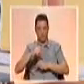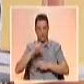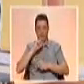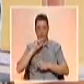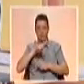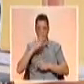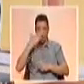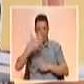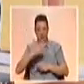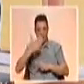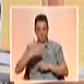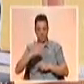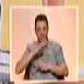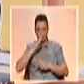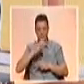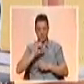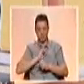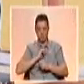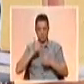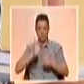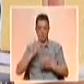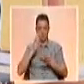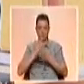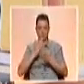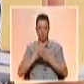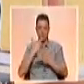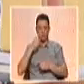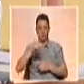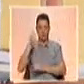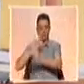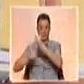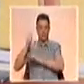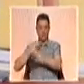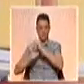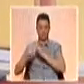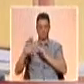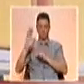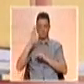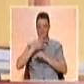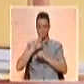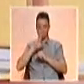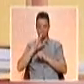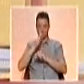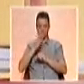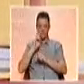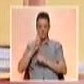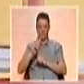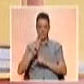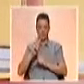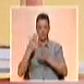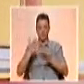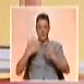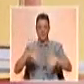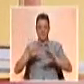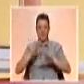menos água. Perfeitamente, e que não usamos. E essa é uma boa... Vou só voltar um bocadinho atrás, Paula, para ver se conseguimos ver os leitos de plantas. Já os vamos ver.